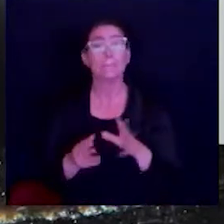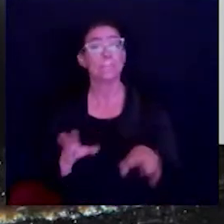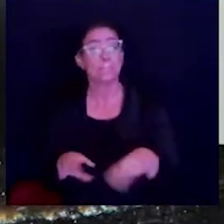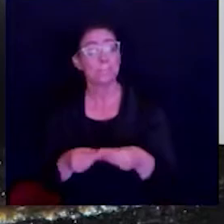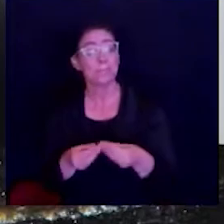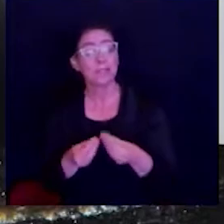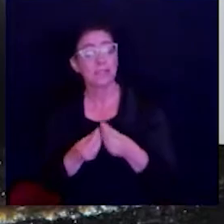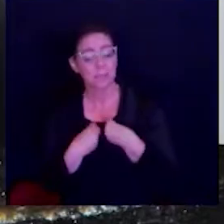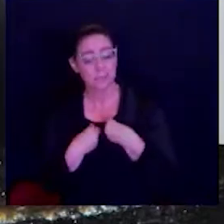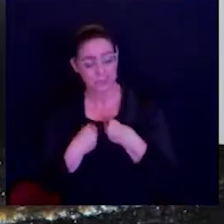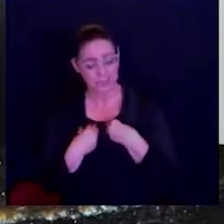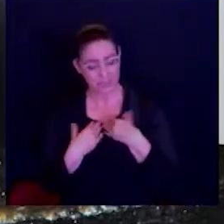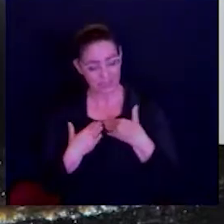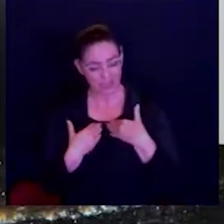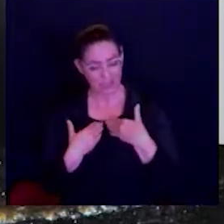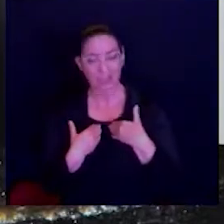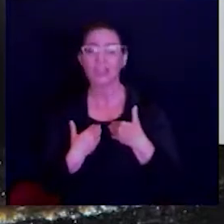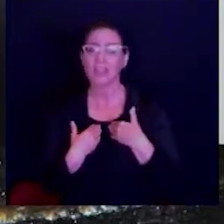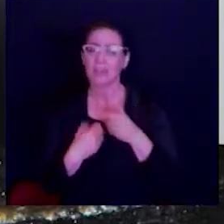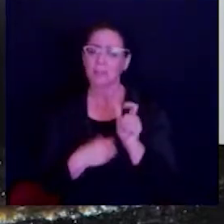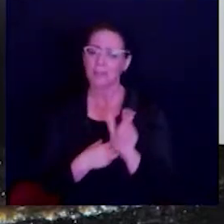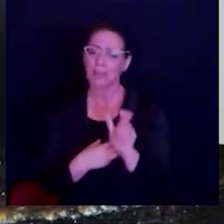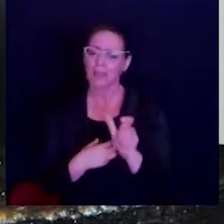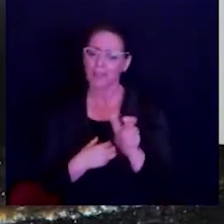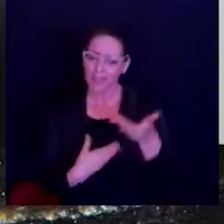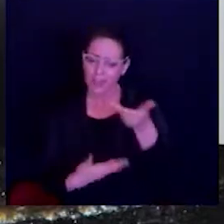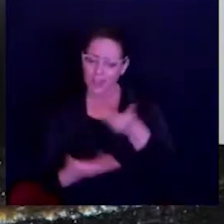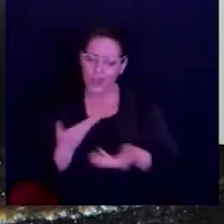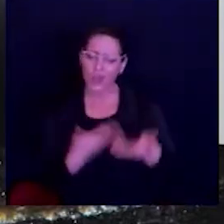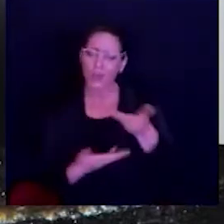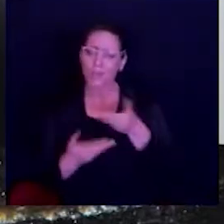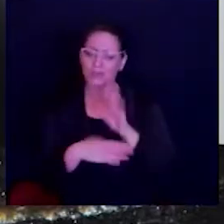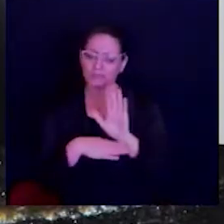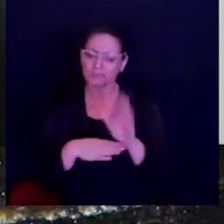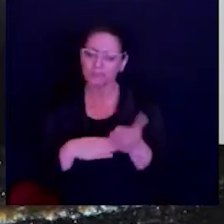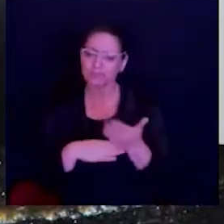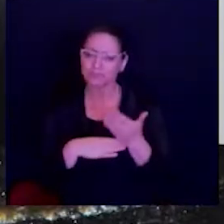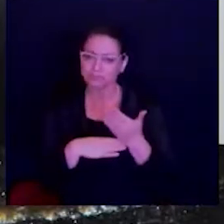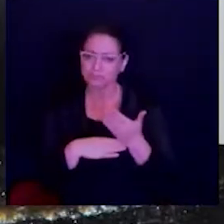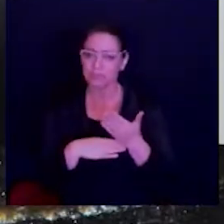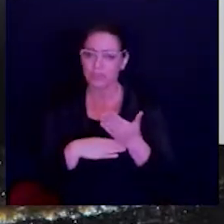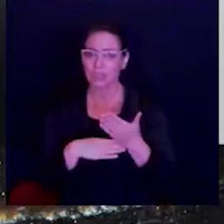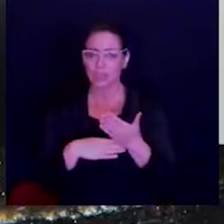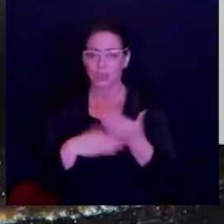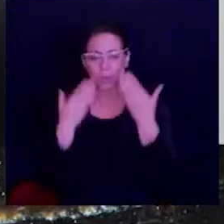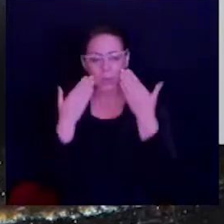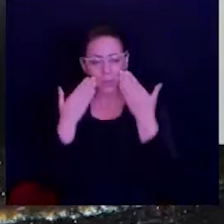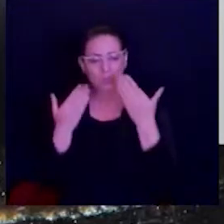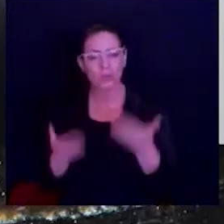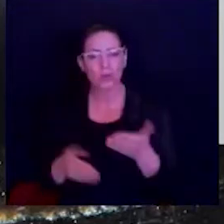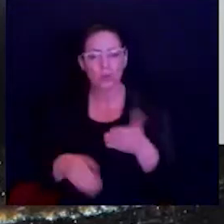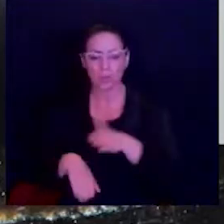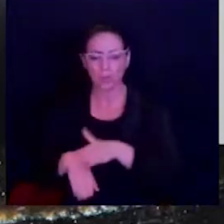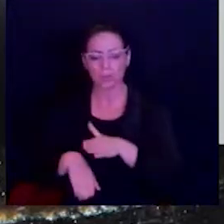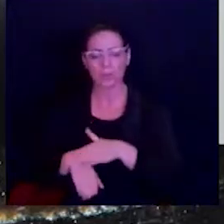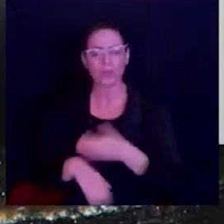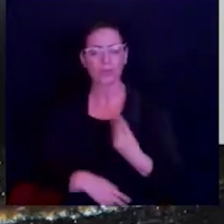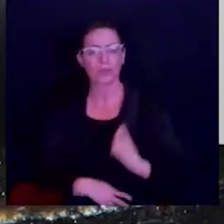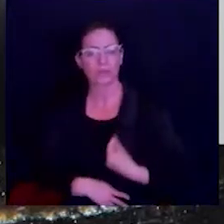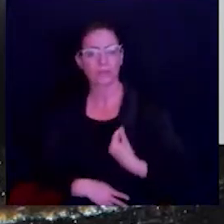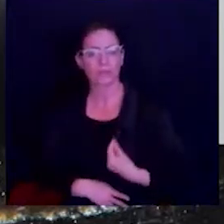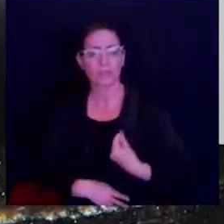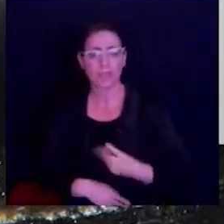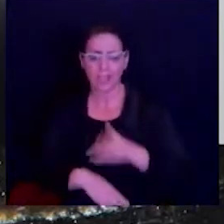palavra é cooperação. Diante de tudo o que estamos vivendo, cooperação é uma das coisas que mais